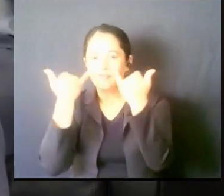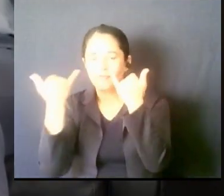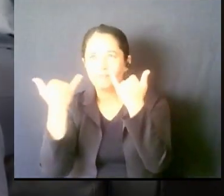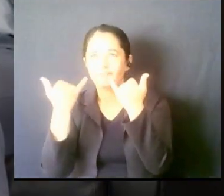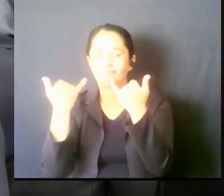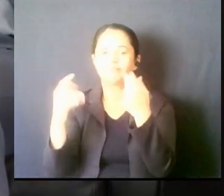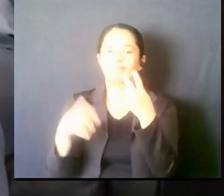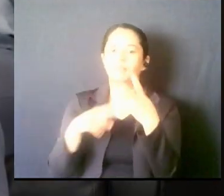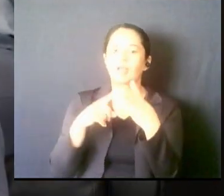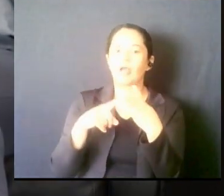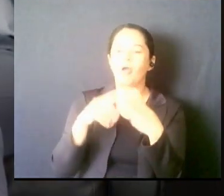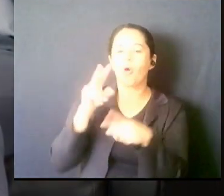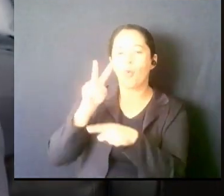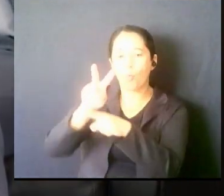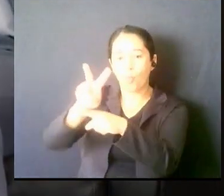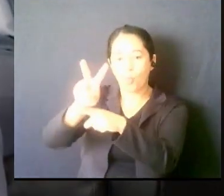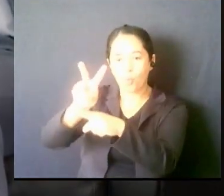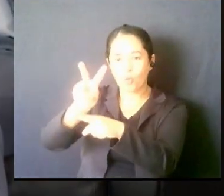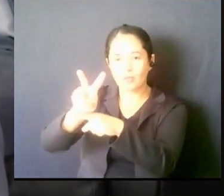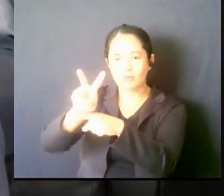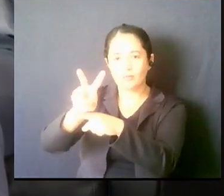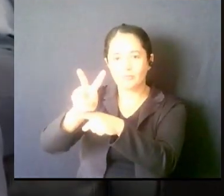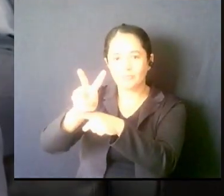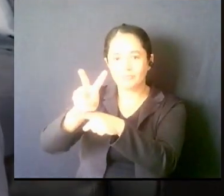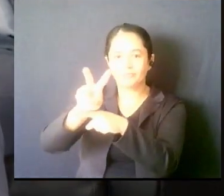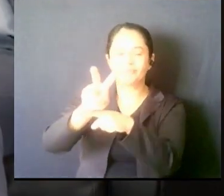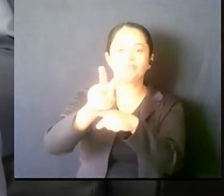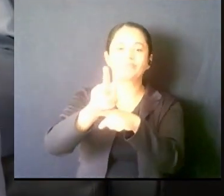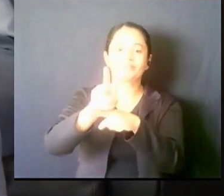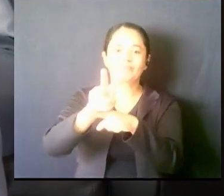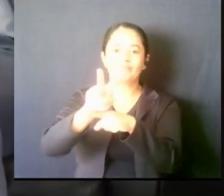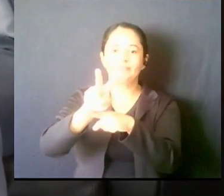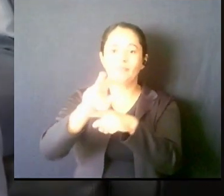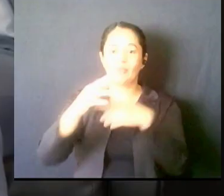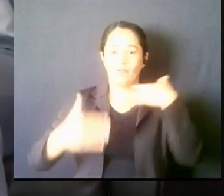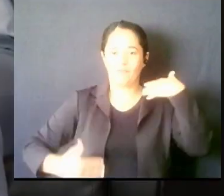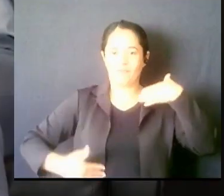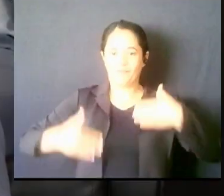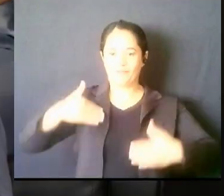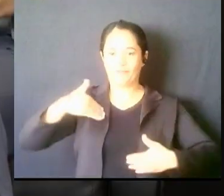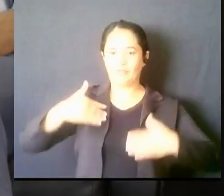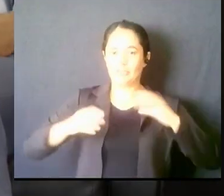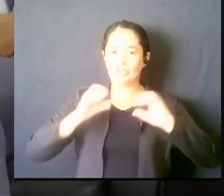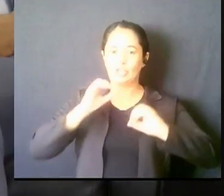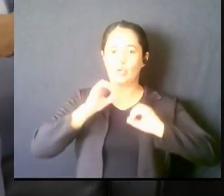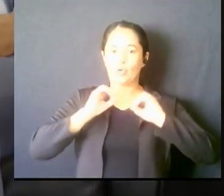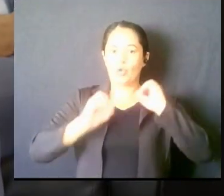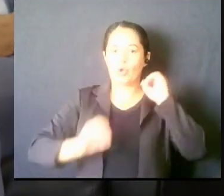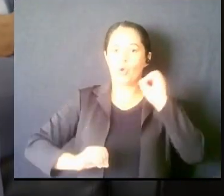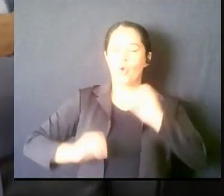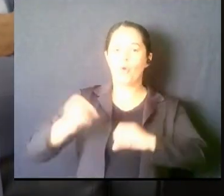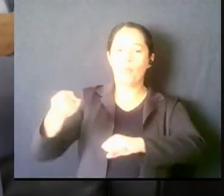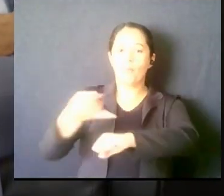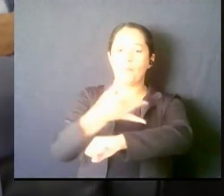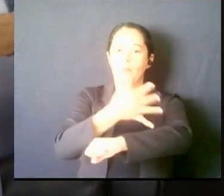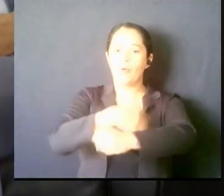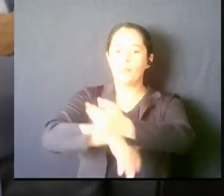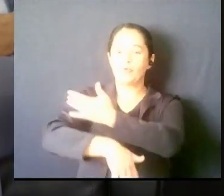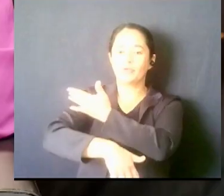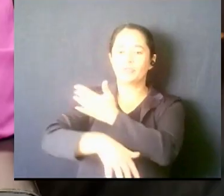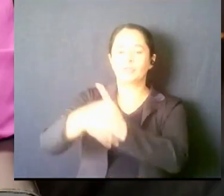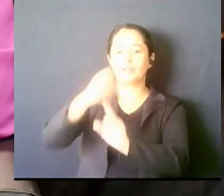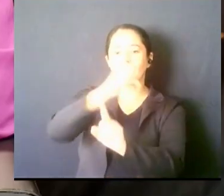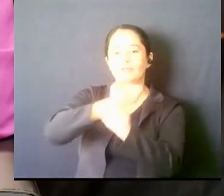cuidado do ponto de vista físico, orgânico, emocional e social para esse adolescente. Muito bem.